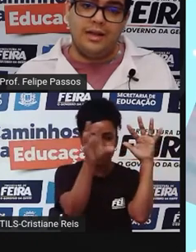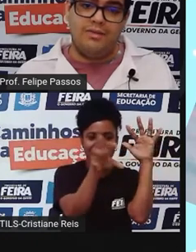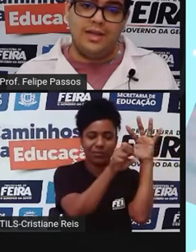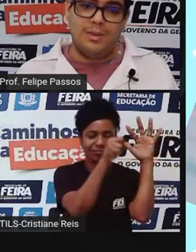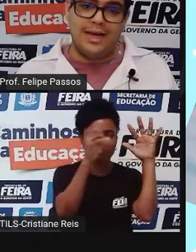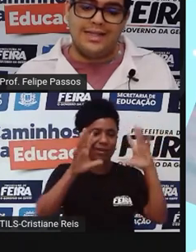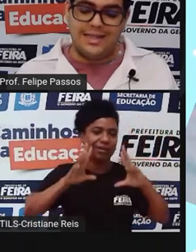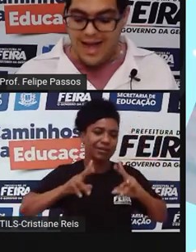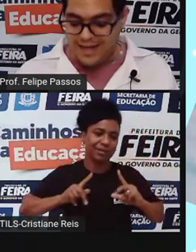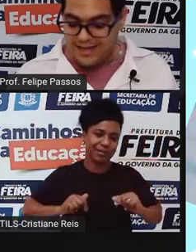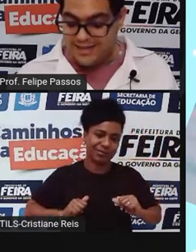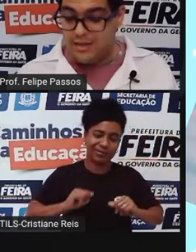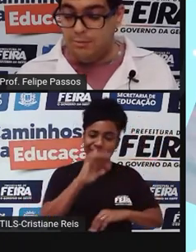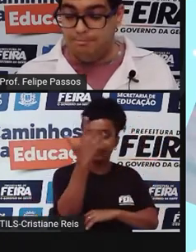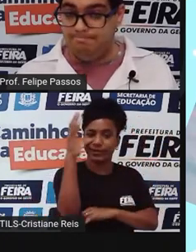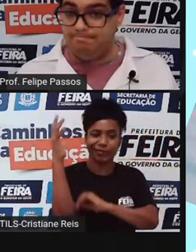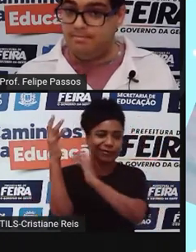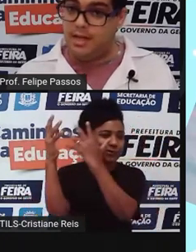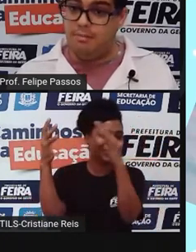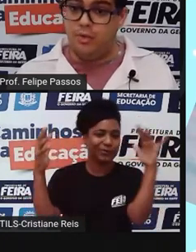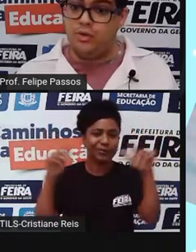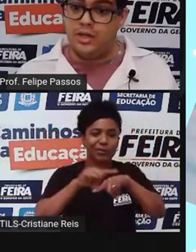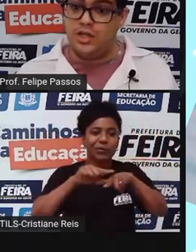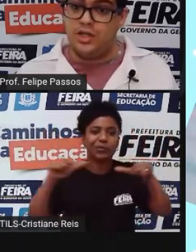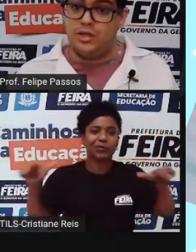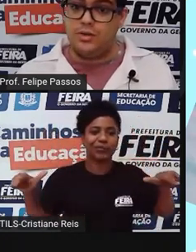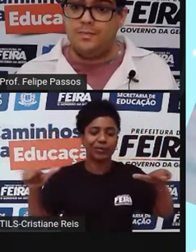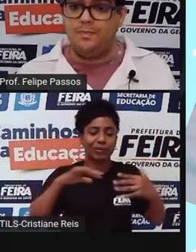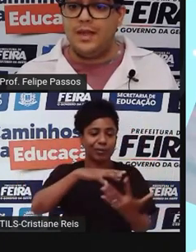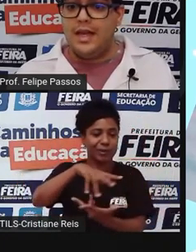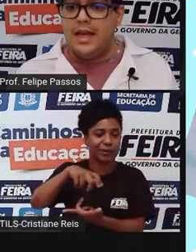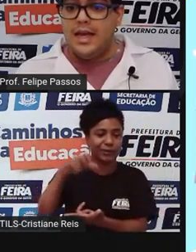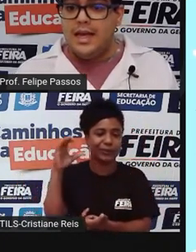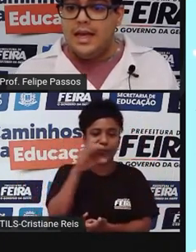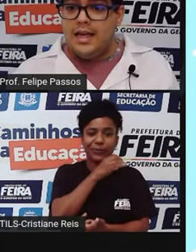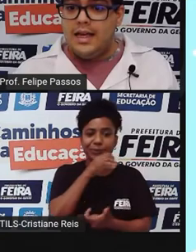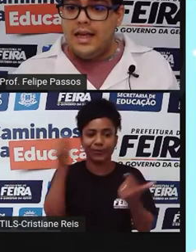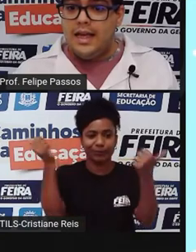ficando cada vez mais aquecido. É muito triste isso.